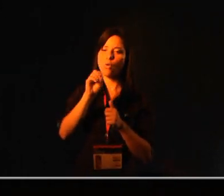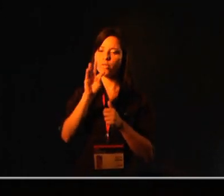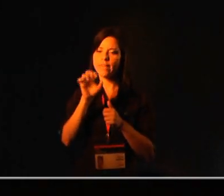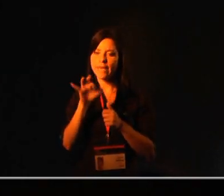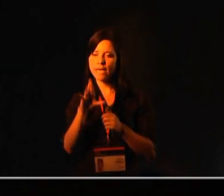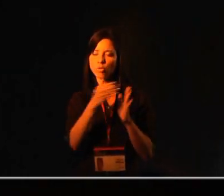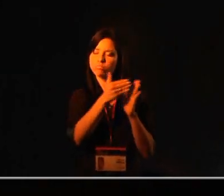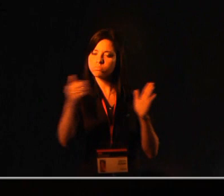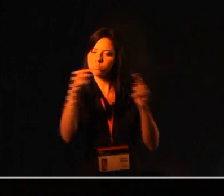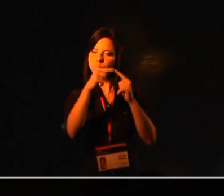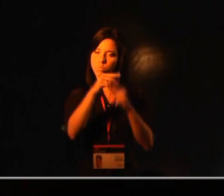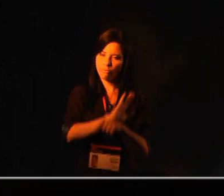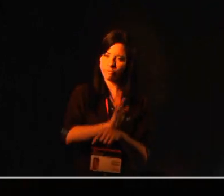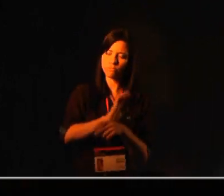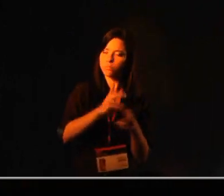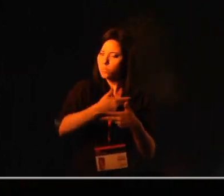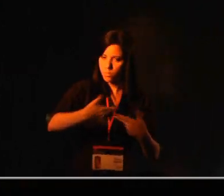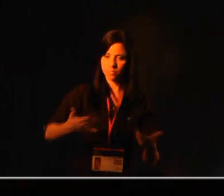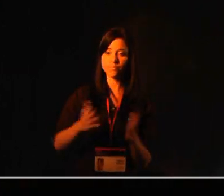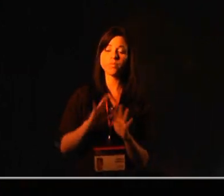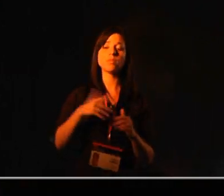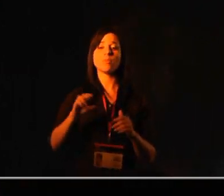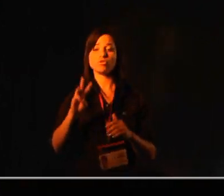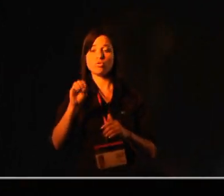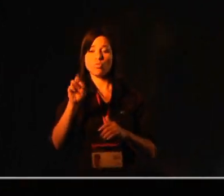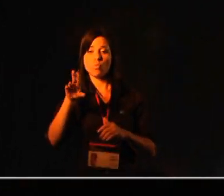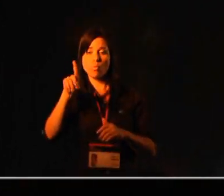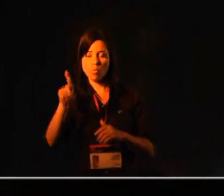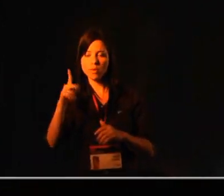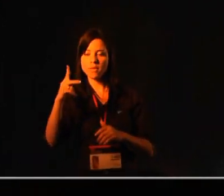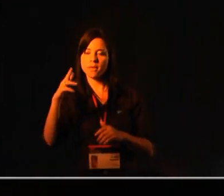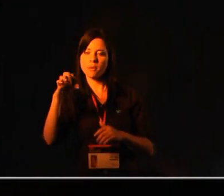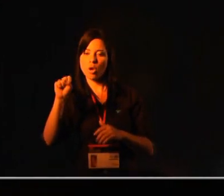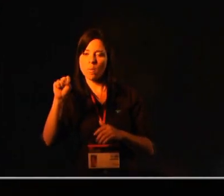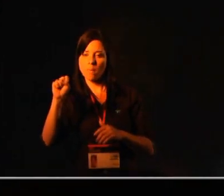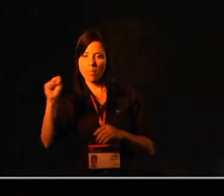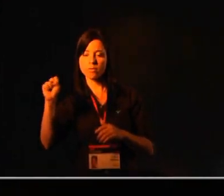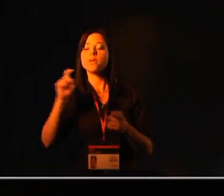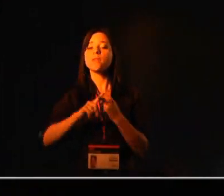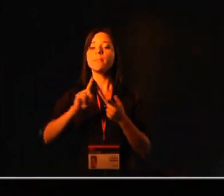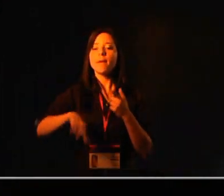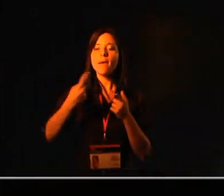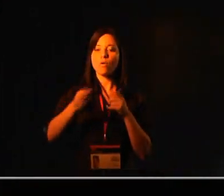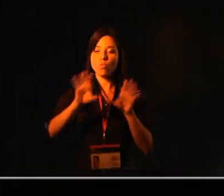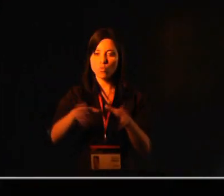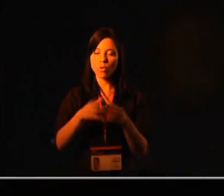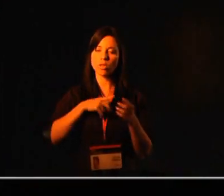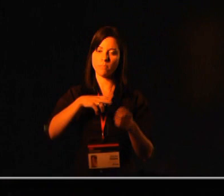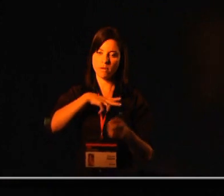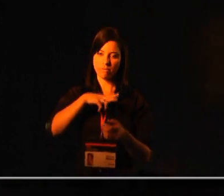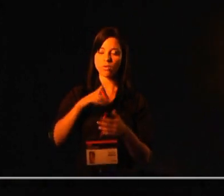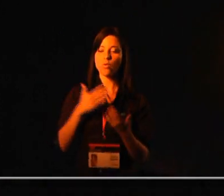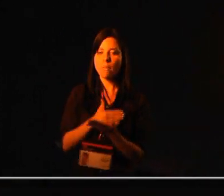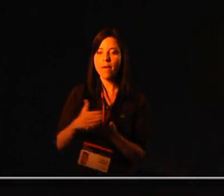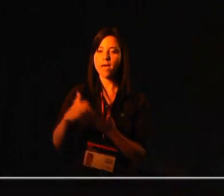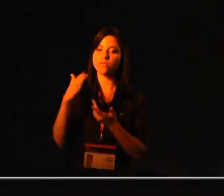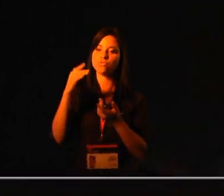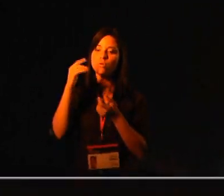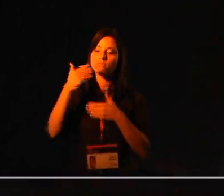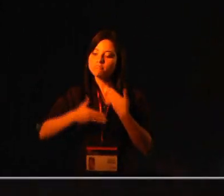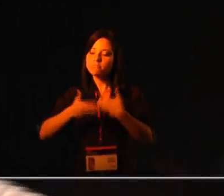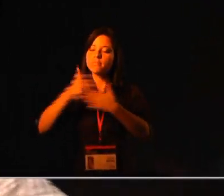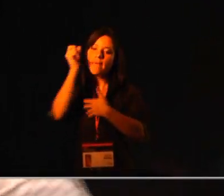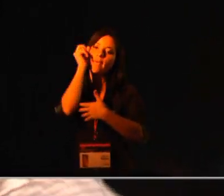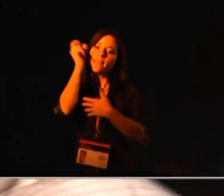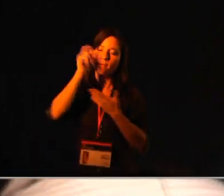de um vídeo, alguma coisa assim. E aí eu vou para o WordPress, é um blog que eu tenho privado, em que eu pego e começo a desenvolver aquelas ideias do